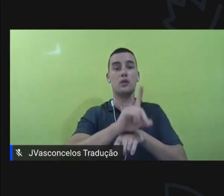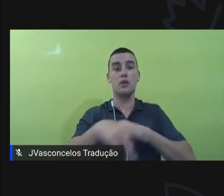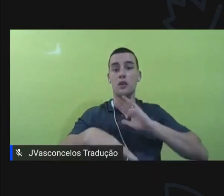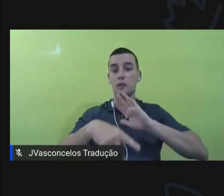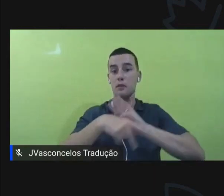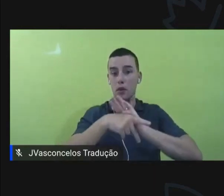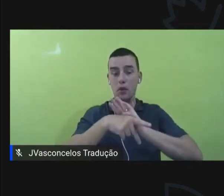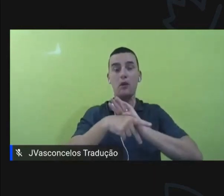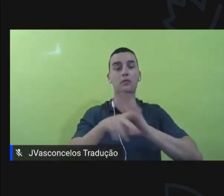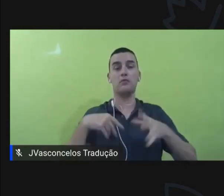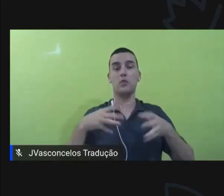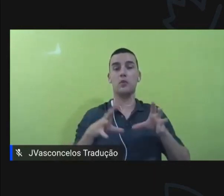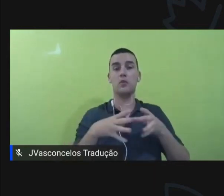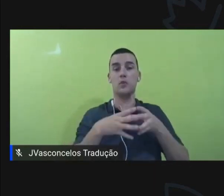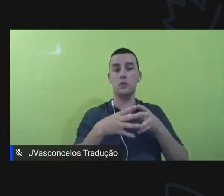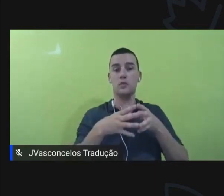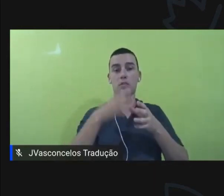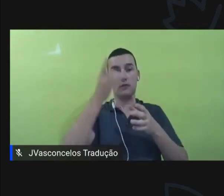então.